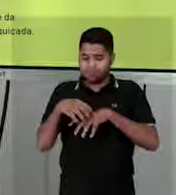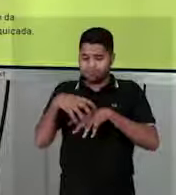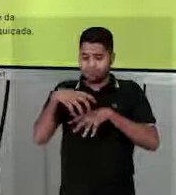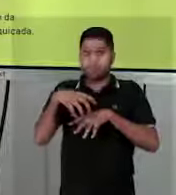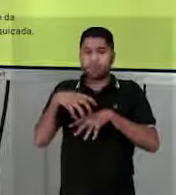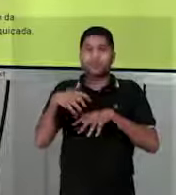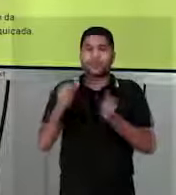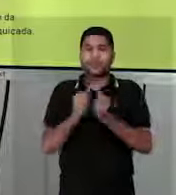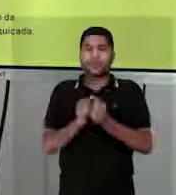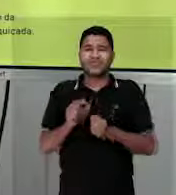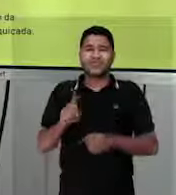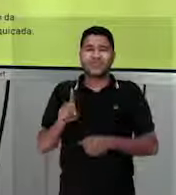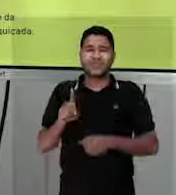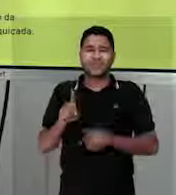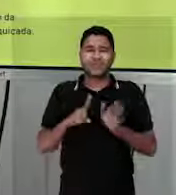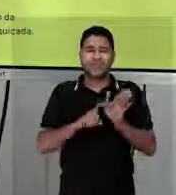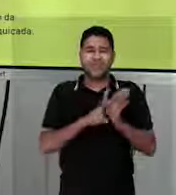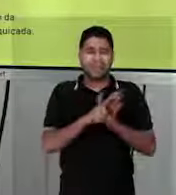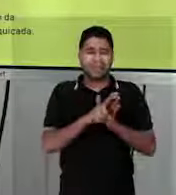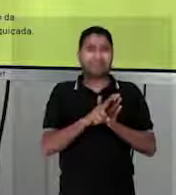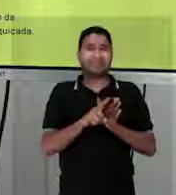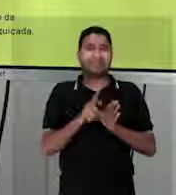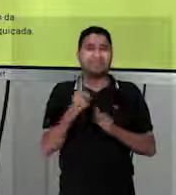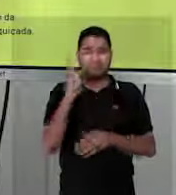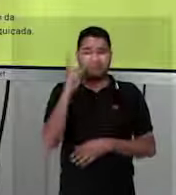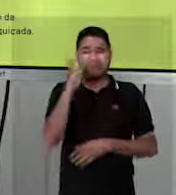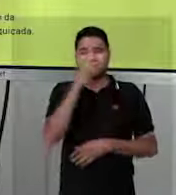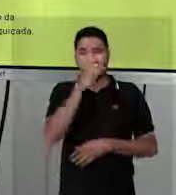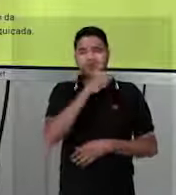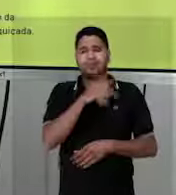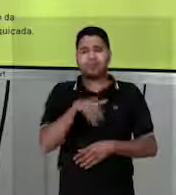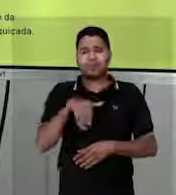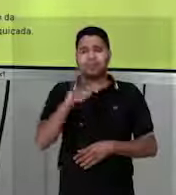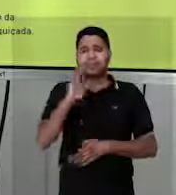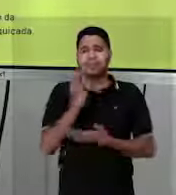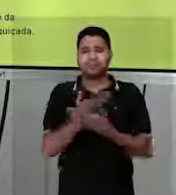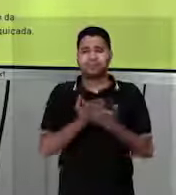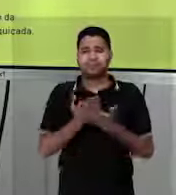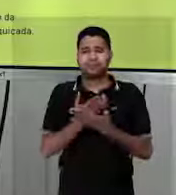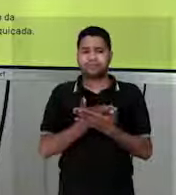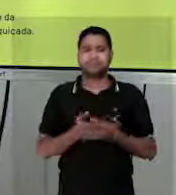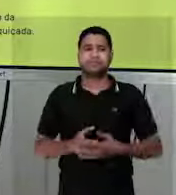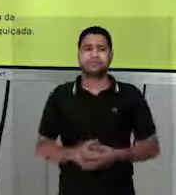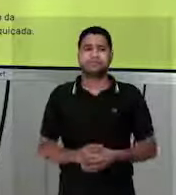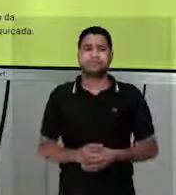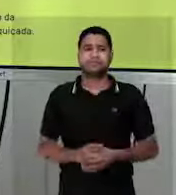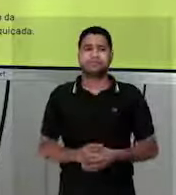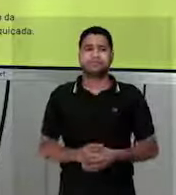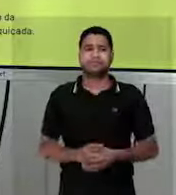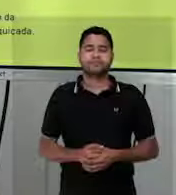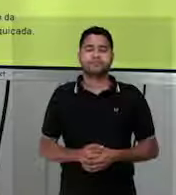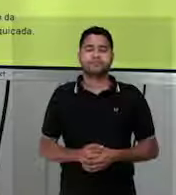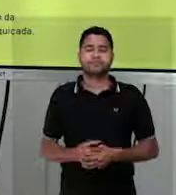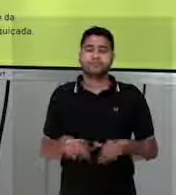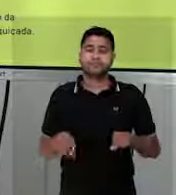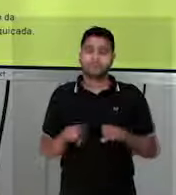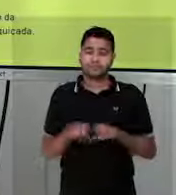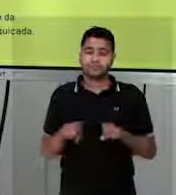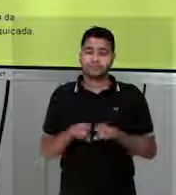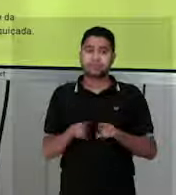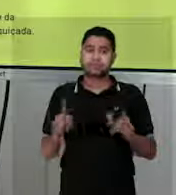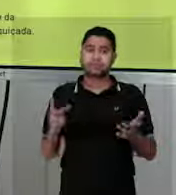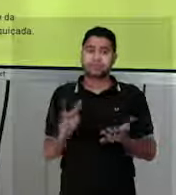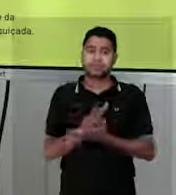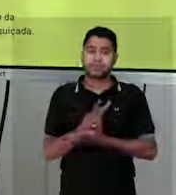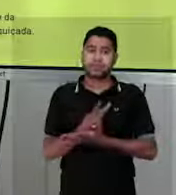o que dificulta ainda mais o tratamento desses organismos. Pode também haver